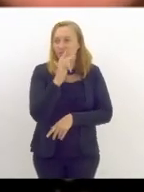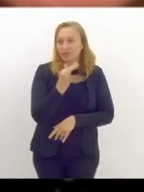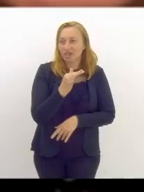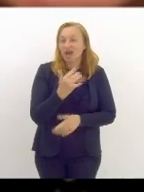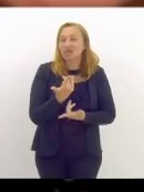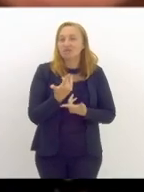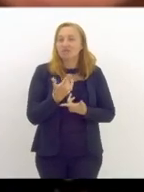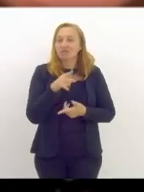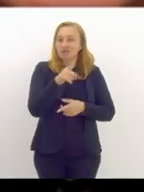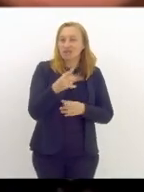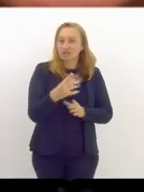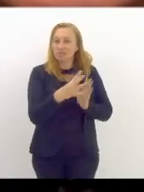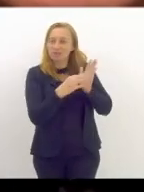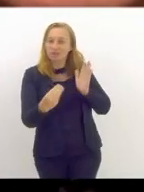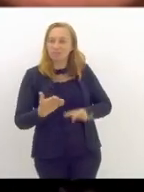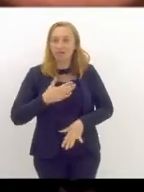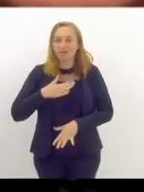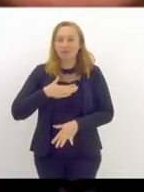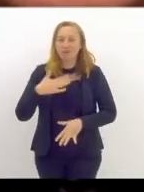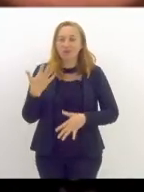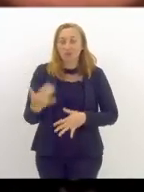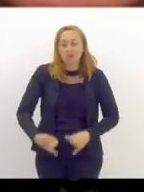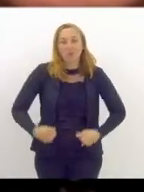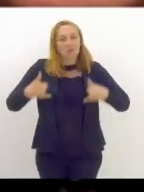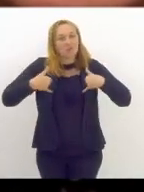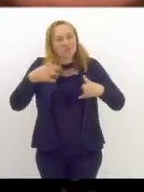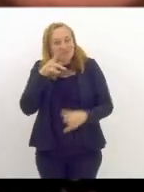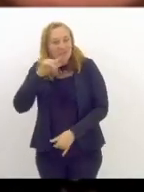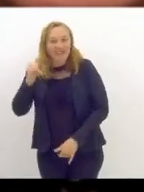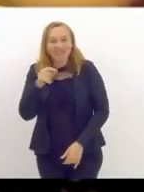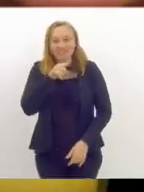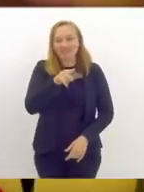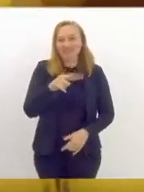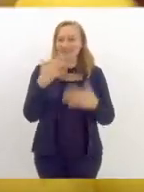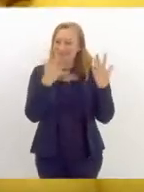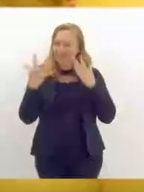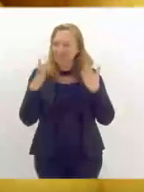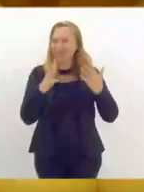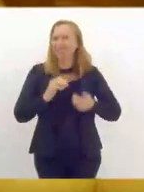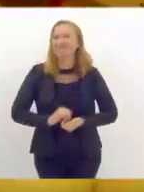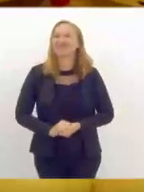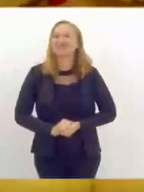exemplo para mim. Eu tenho um grande orgulho de você, pai. Parabéns.